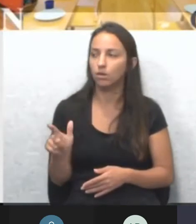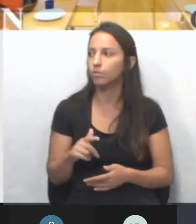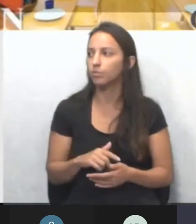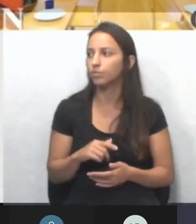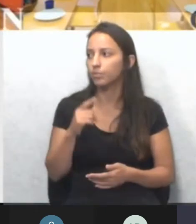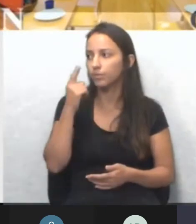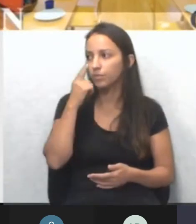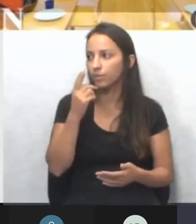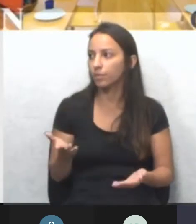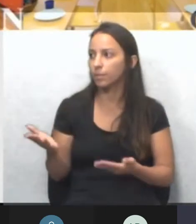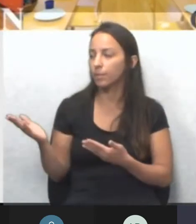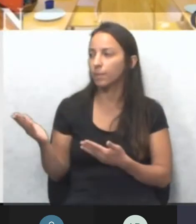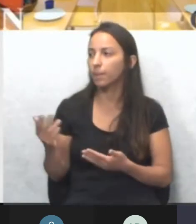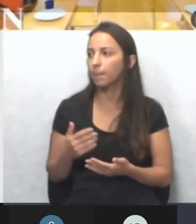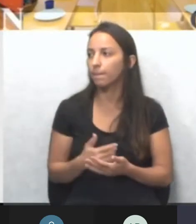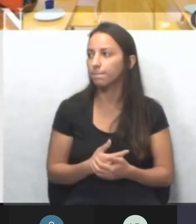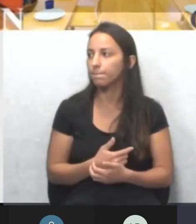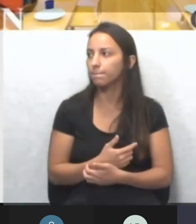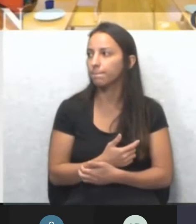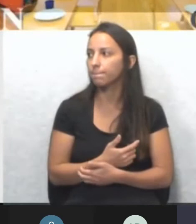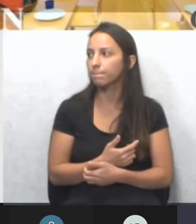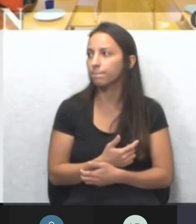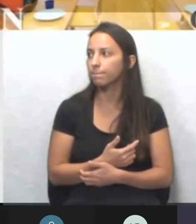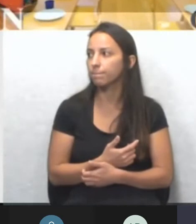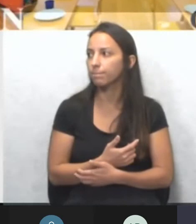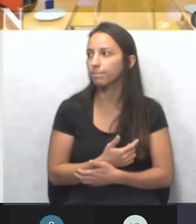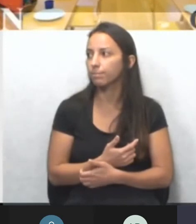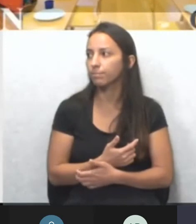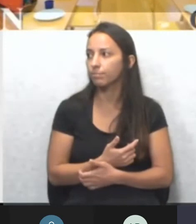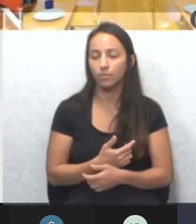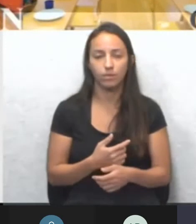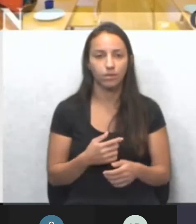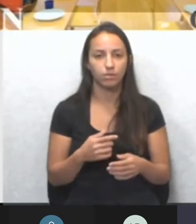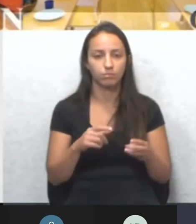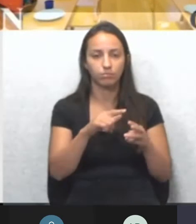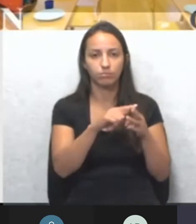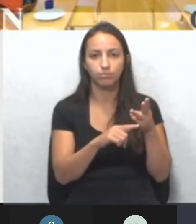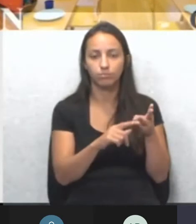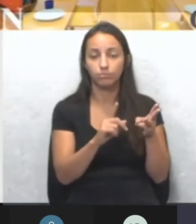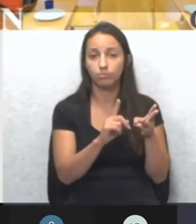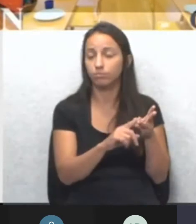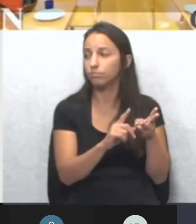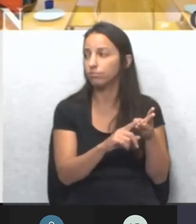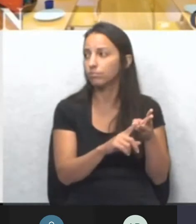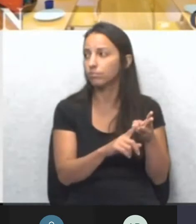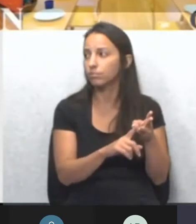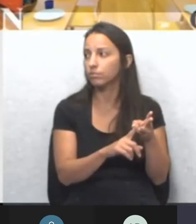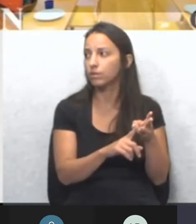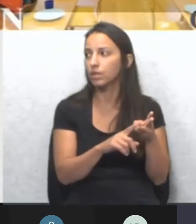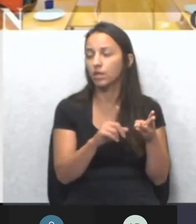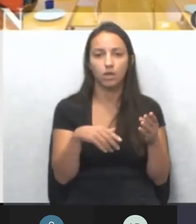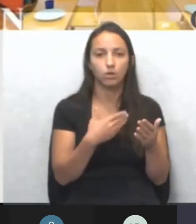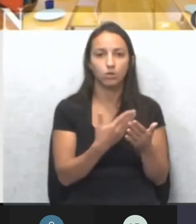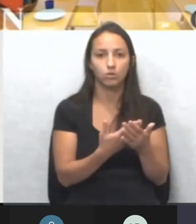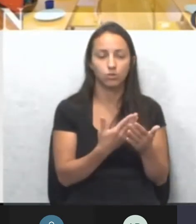De todos, este ambiente aqui era o único que pertencia a uma escola